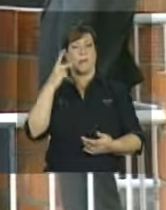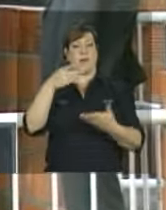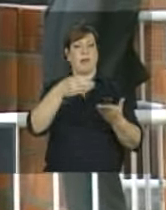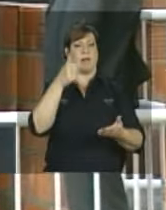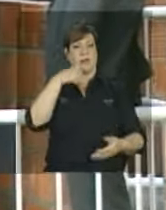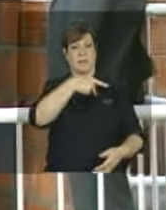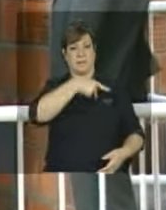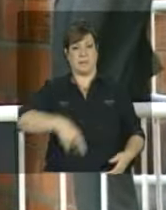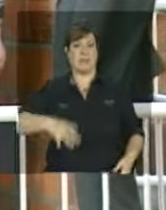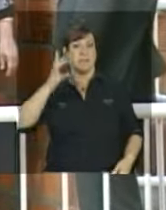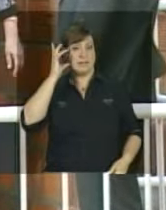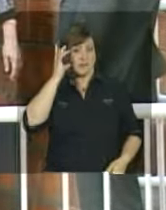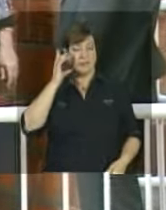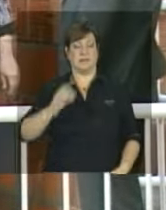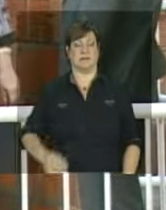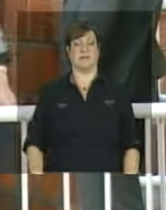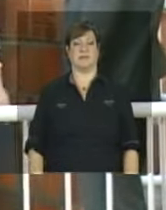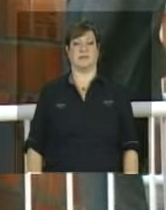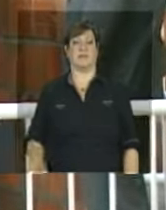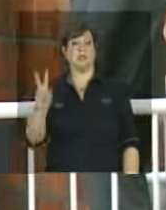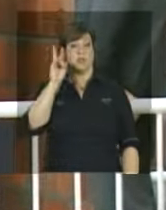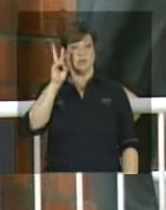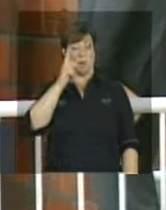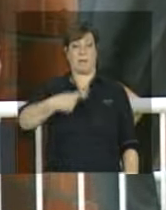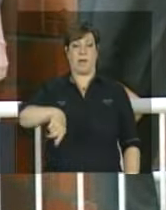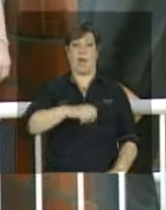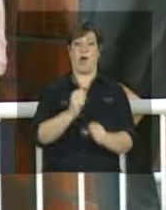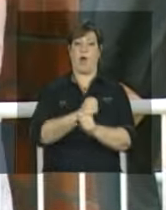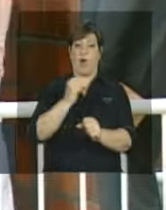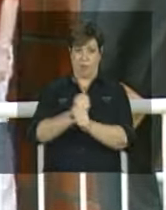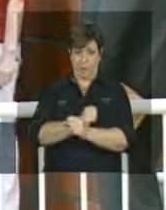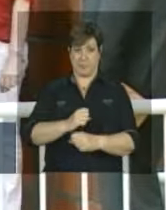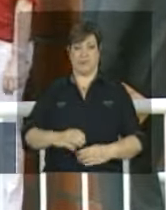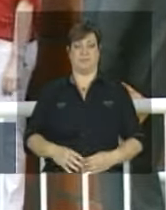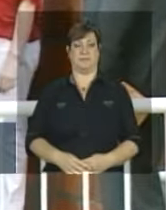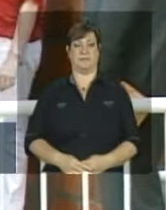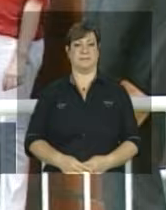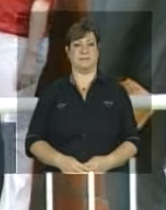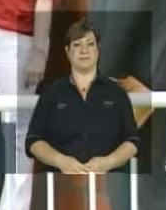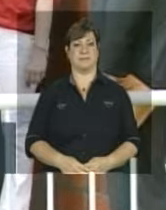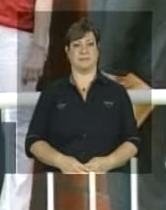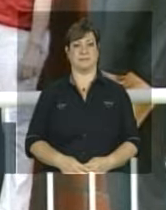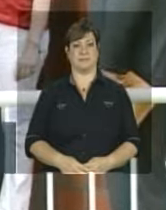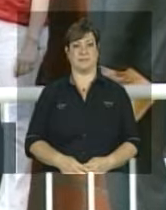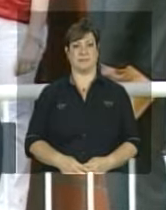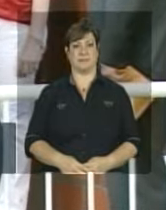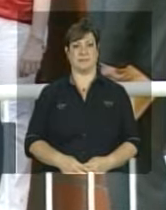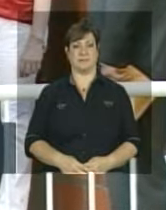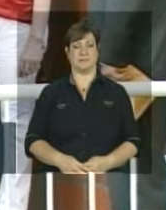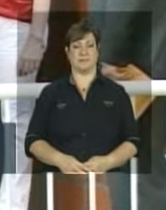a presidenta Dilma Rousseff sobre essas obras.